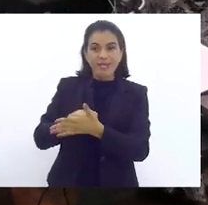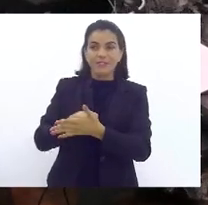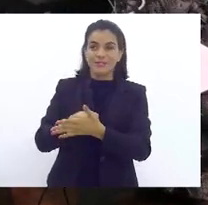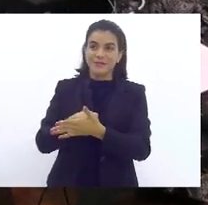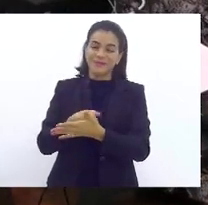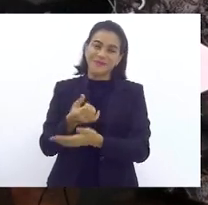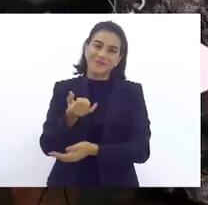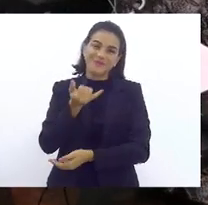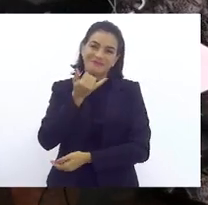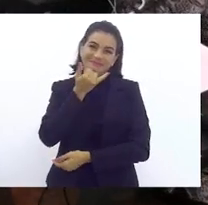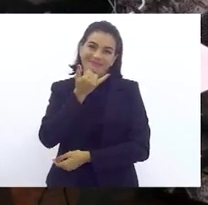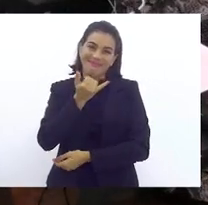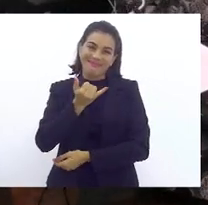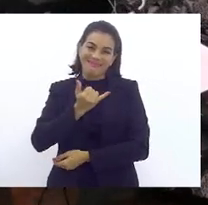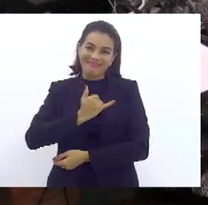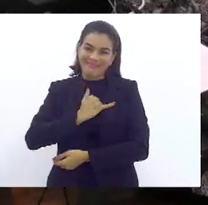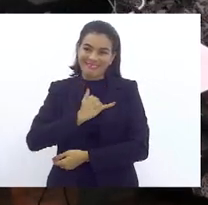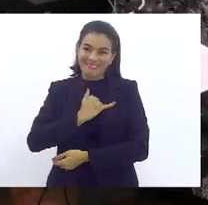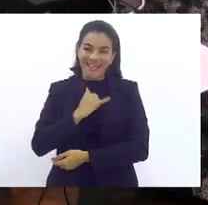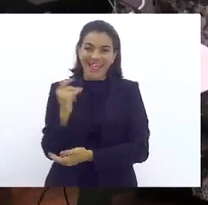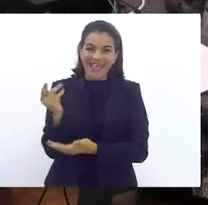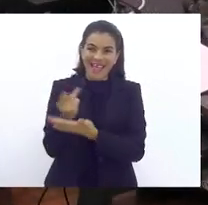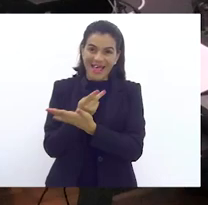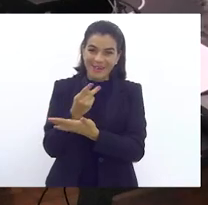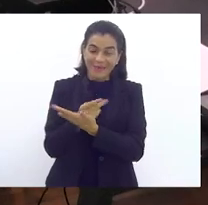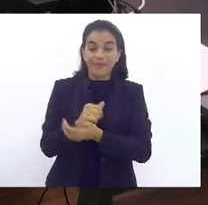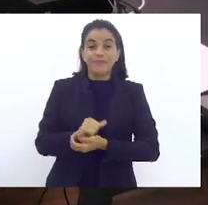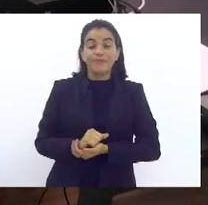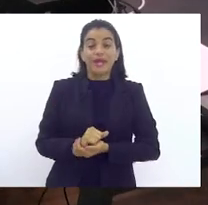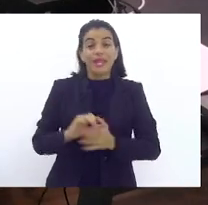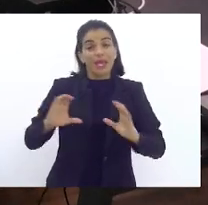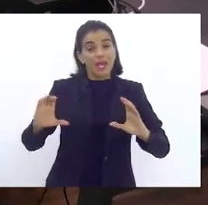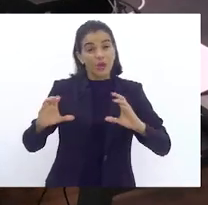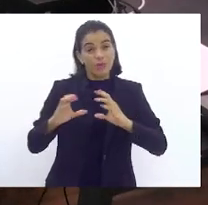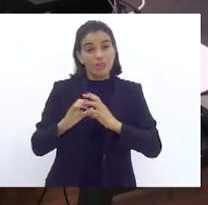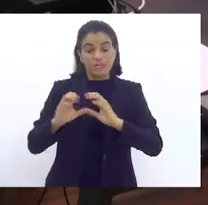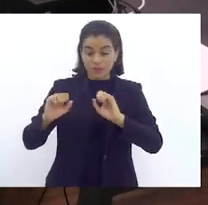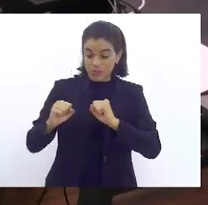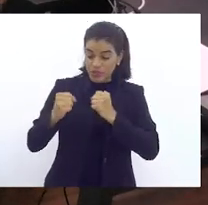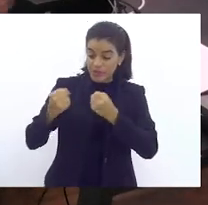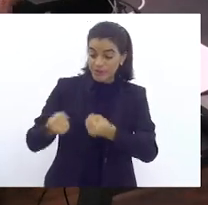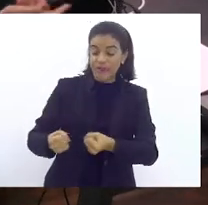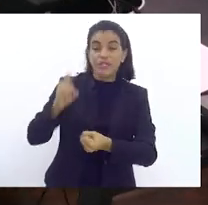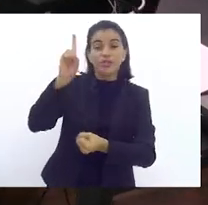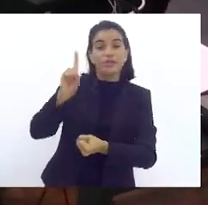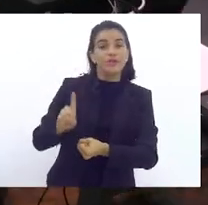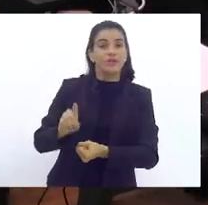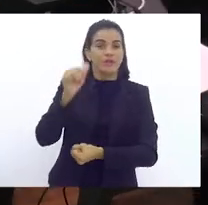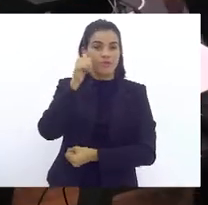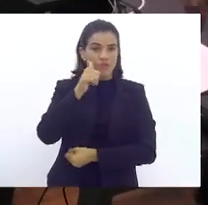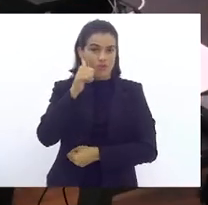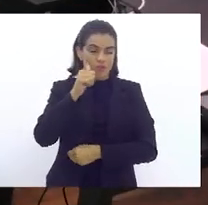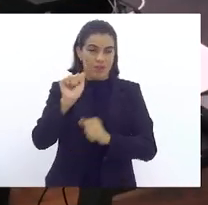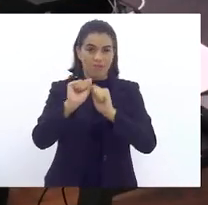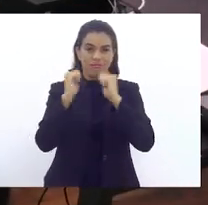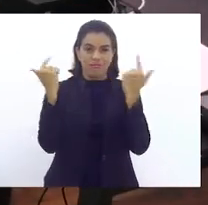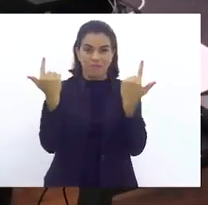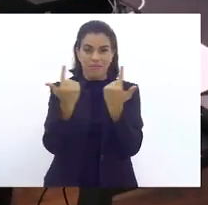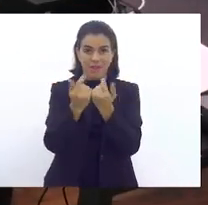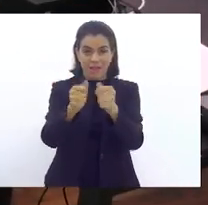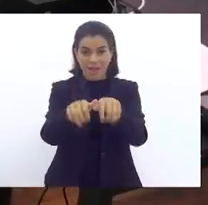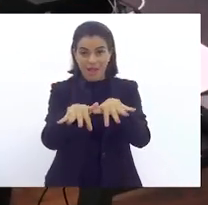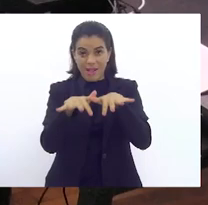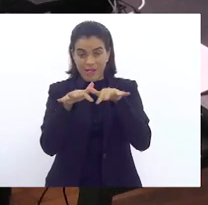ol eu já comecei declarando tudo da comissão de defesa dos direitos da mulher da Assembleia Legislativa